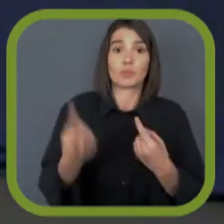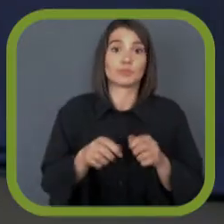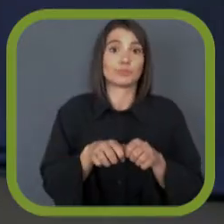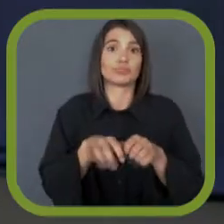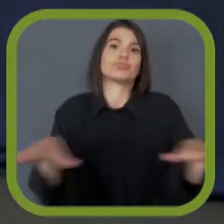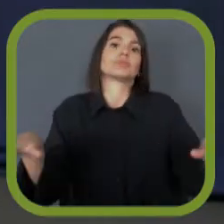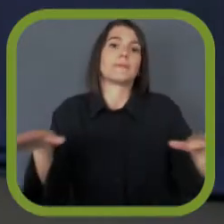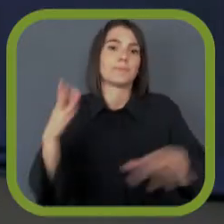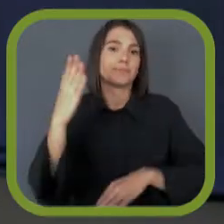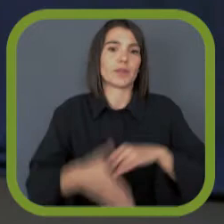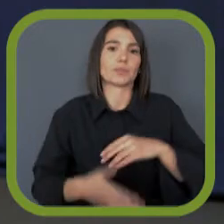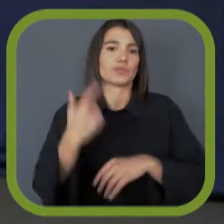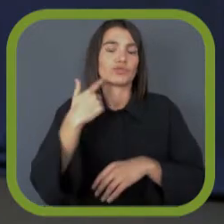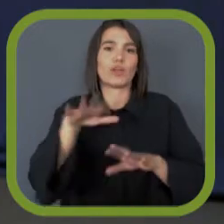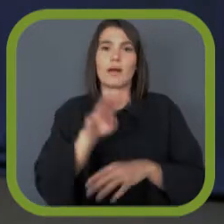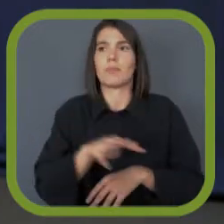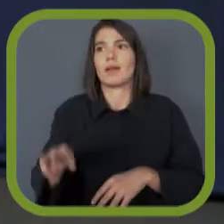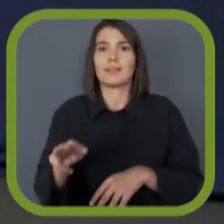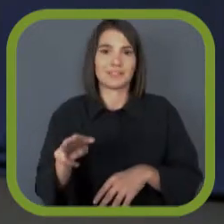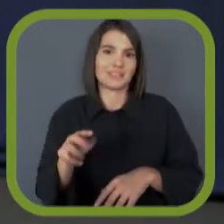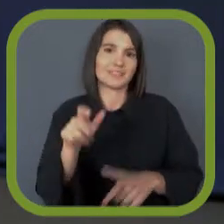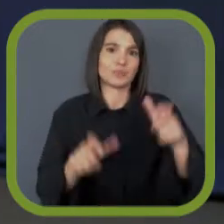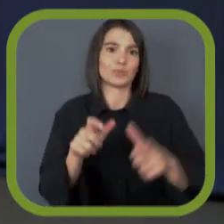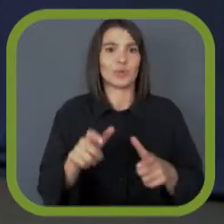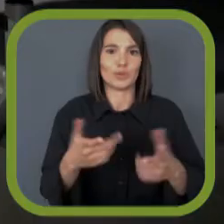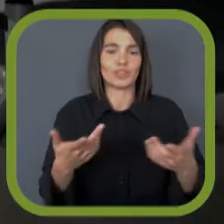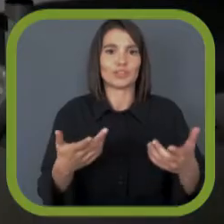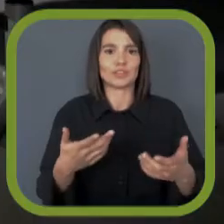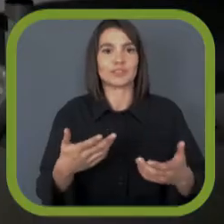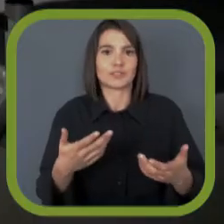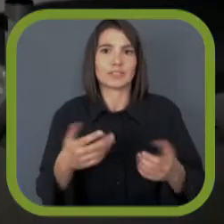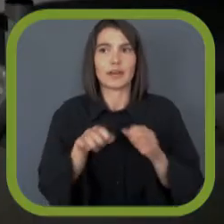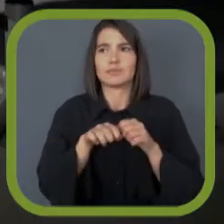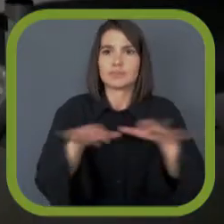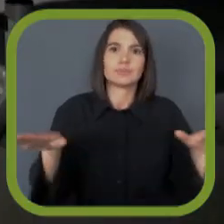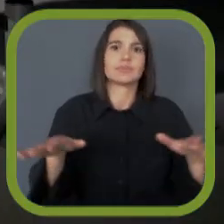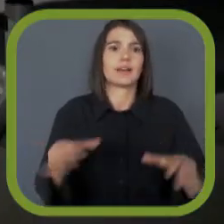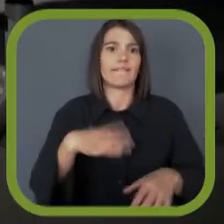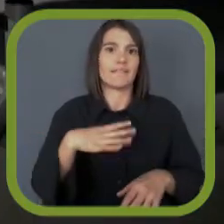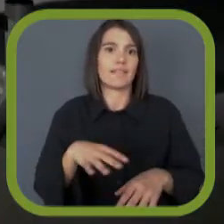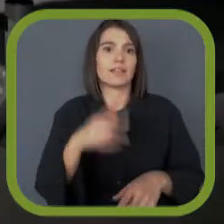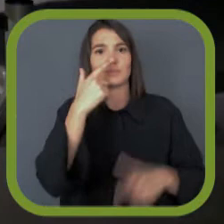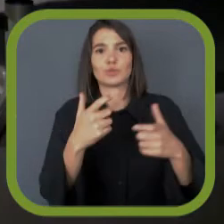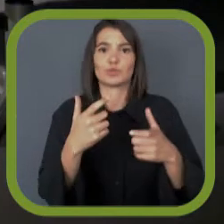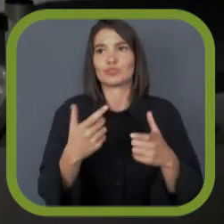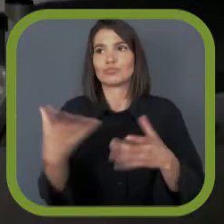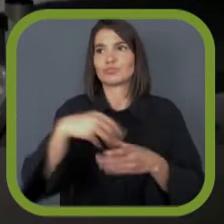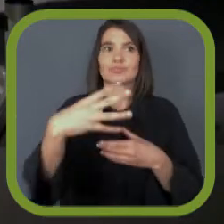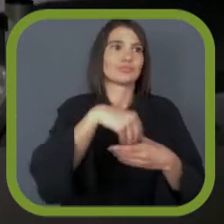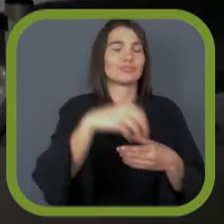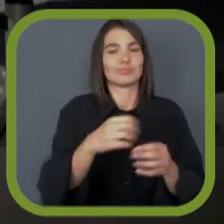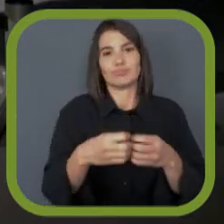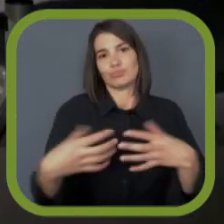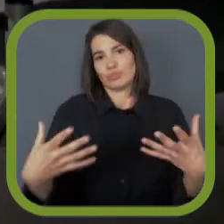tornou-se viral rapidamente. Estavam com não sei quantos milhares de retweets e de comentários, pronto, e as pessoas foram se